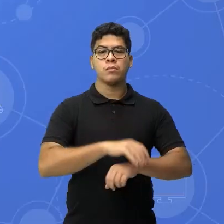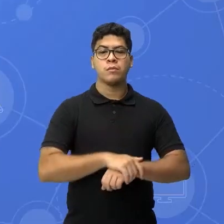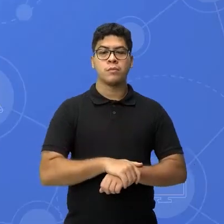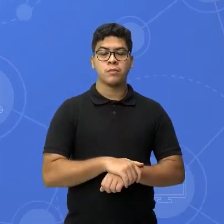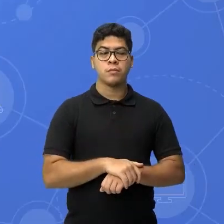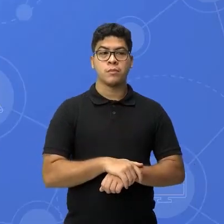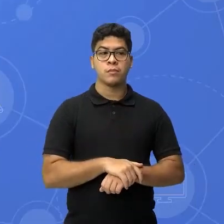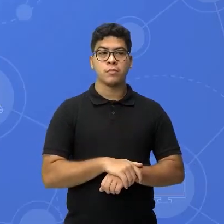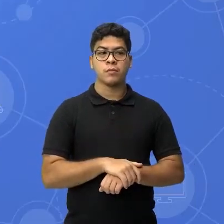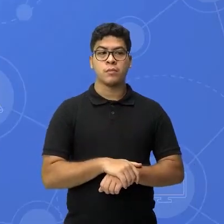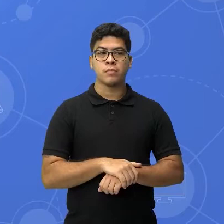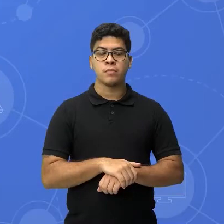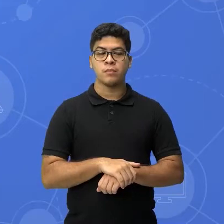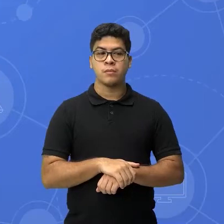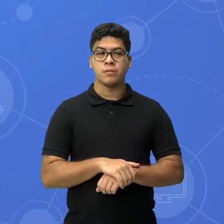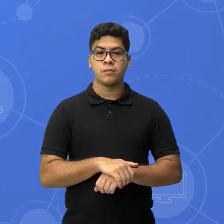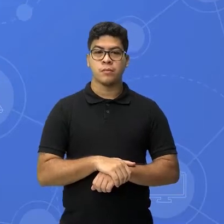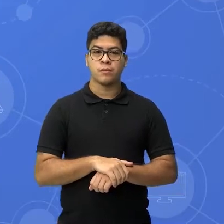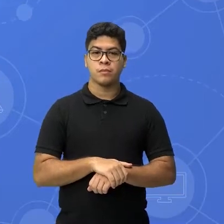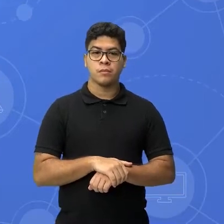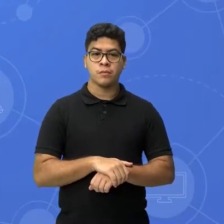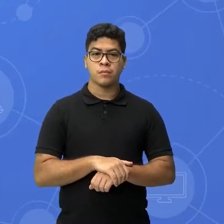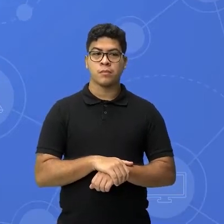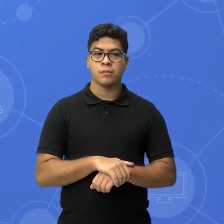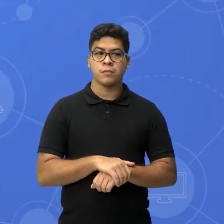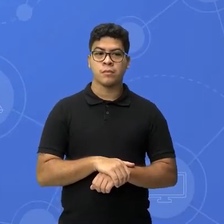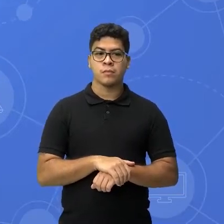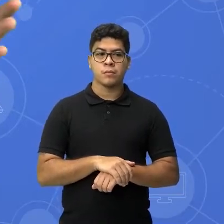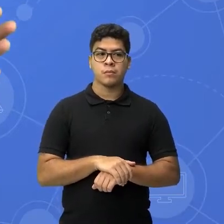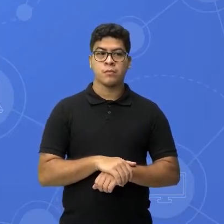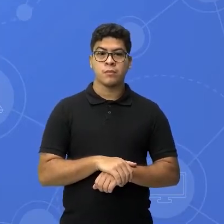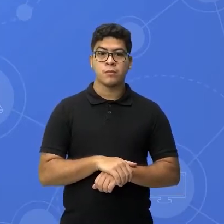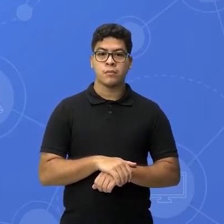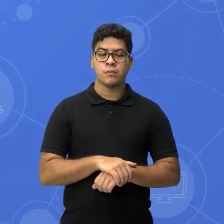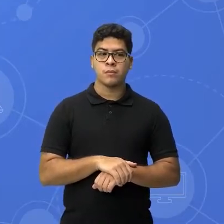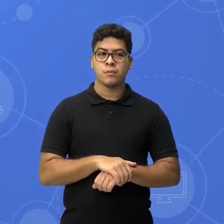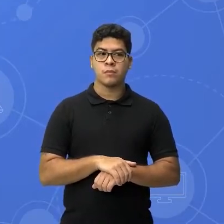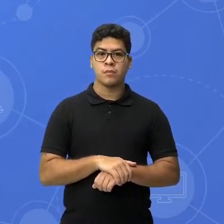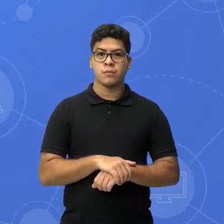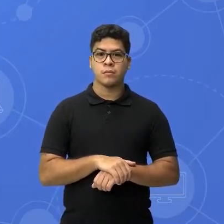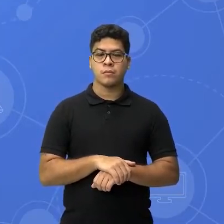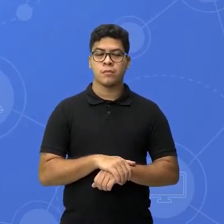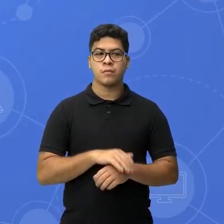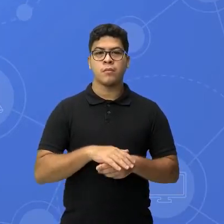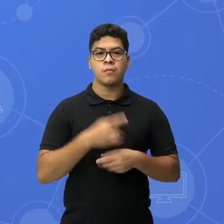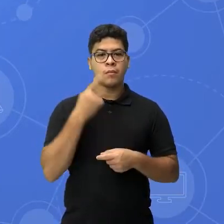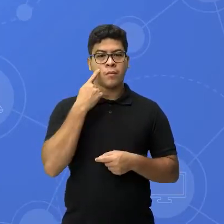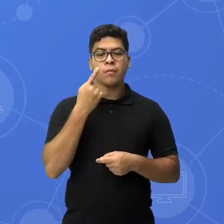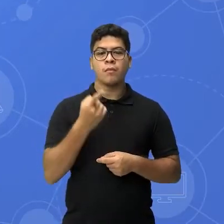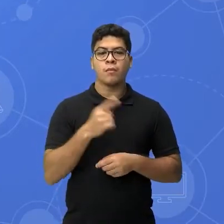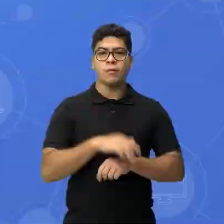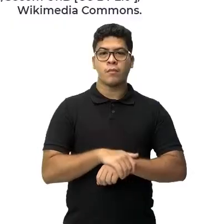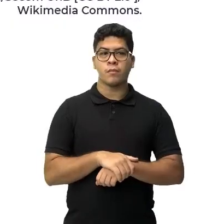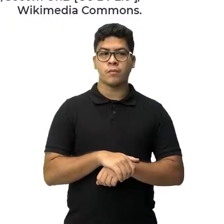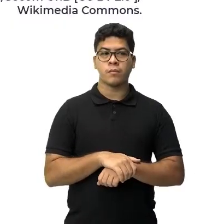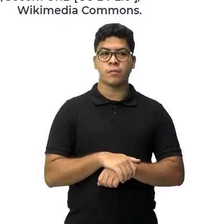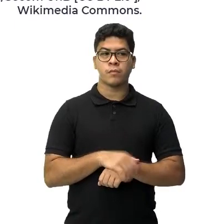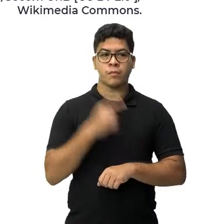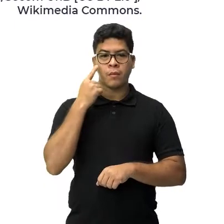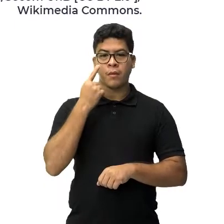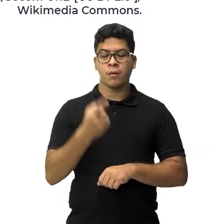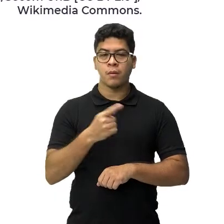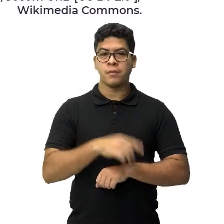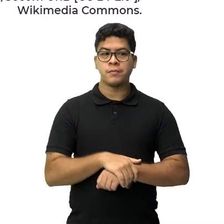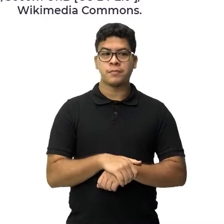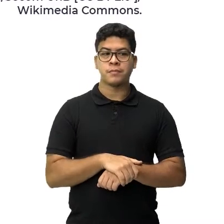é mais marginalizada, né, do processo da sociedade envolvente. Os dois